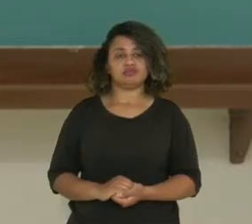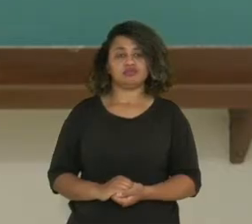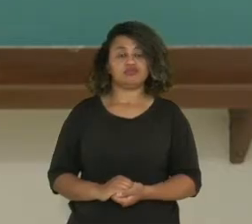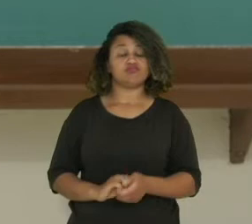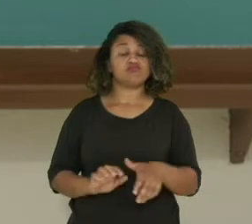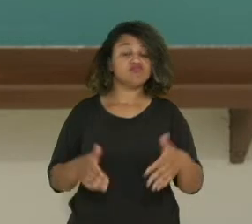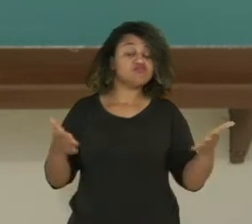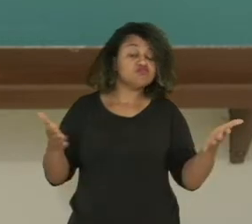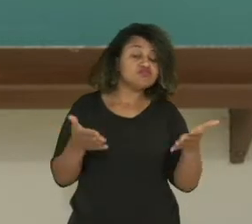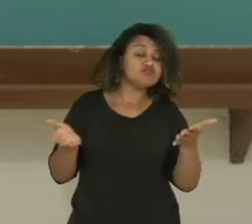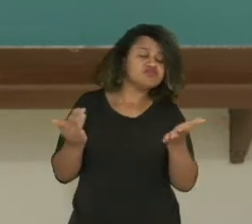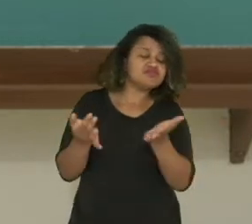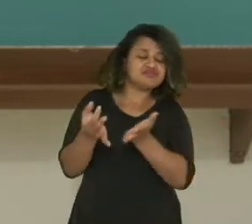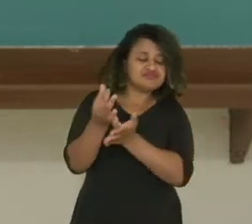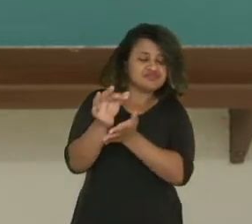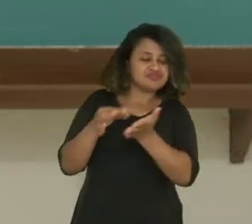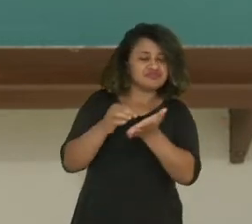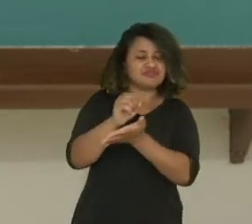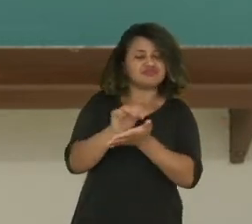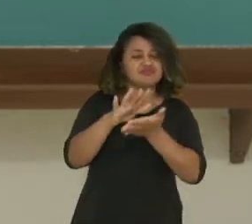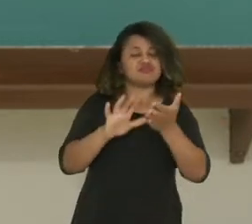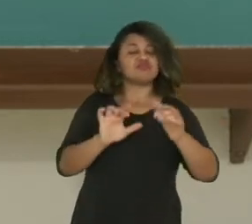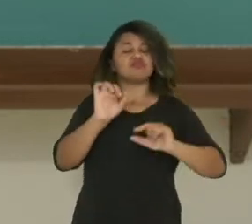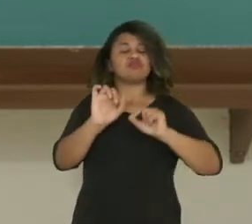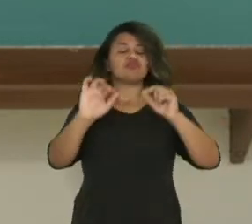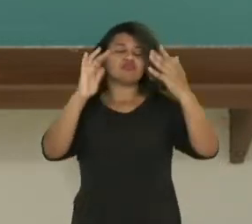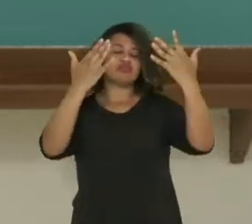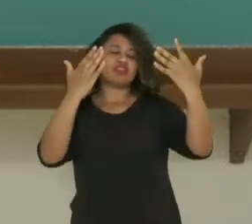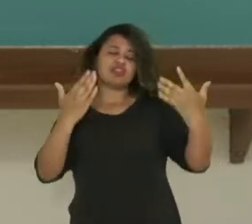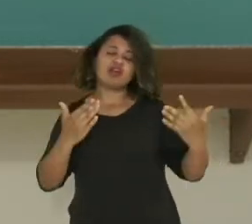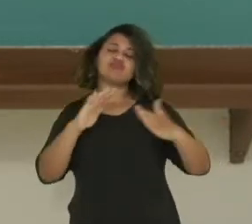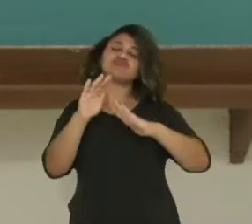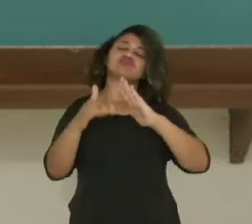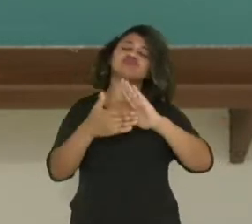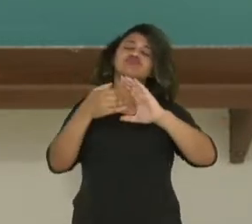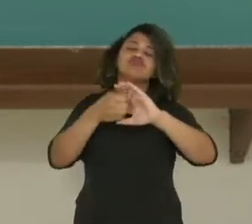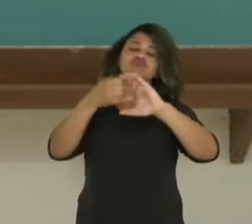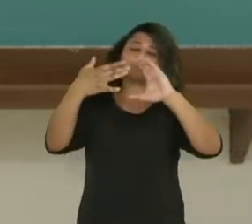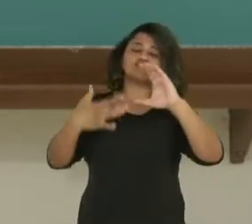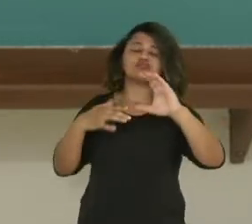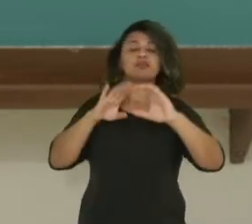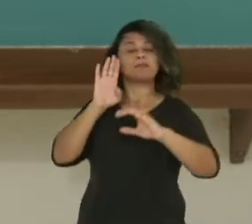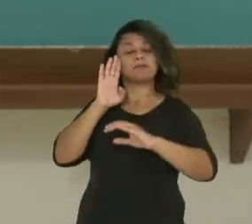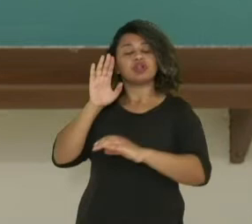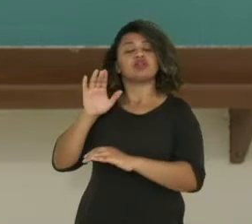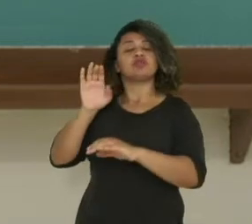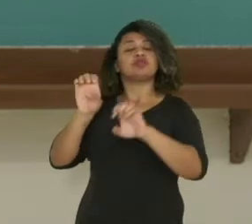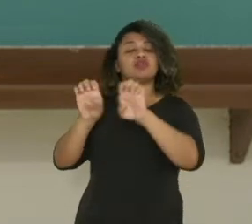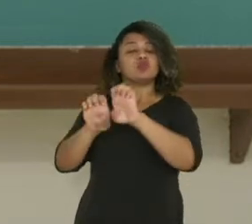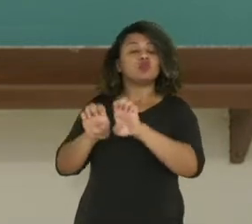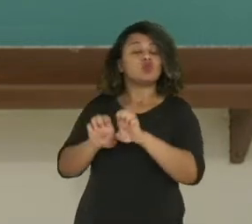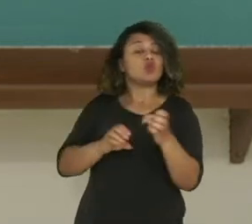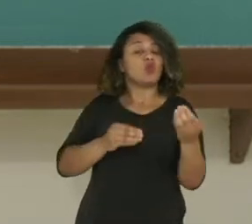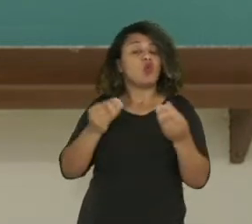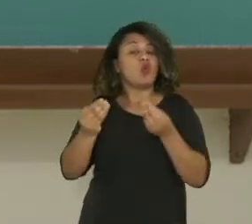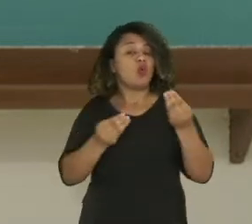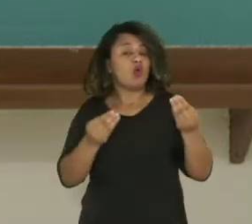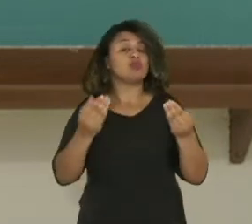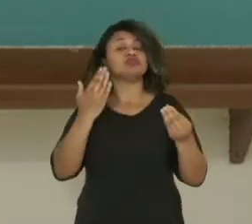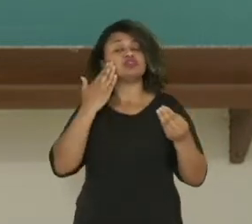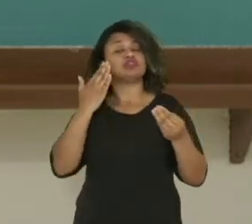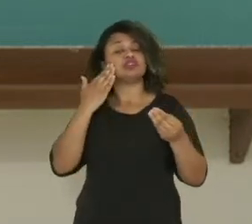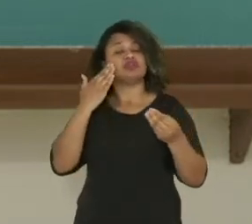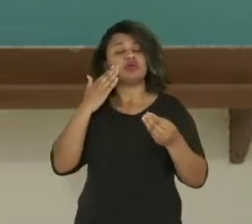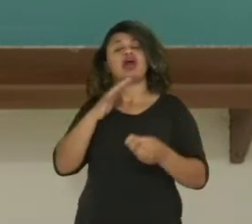Voltamos para a correção da atividade, então, analisando aquelas características principalmente da estrutura, sabendo que a zona